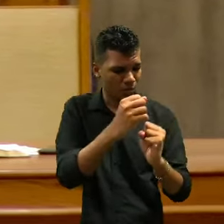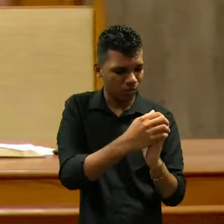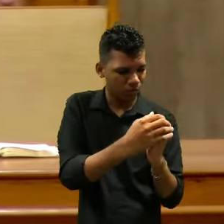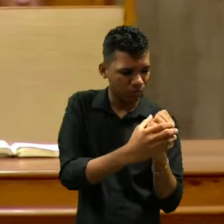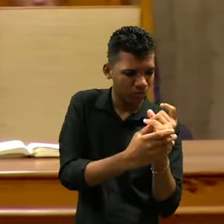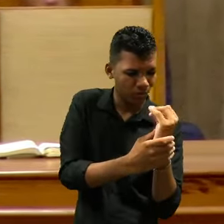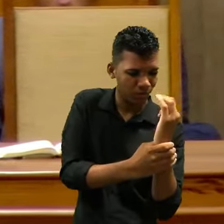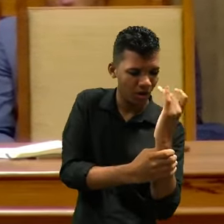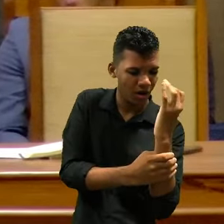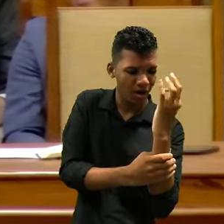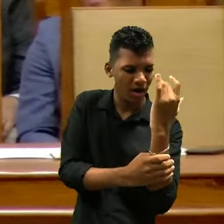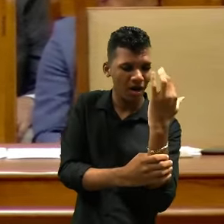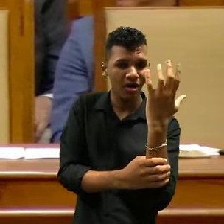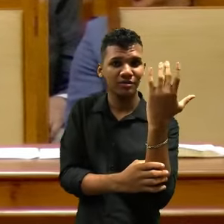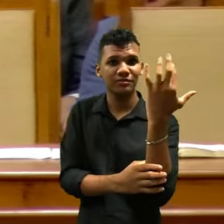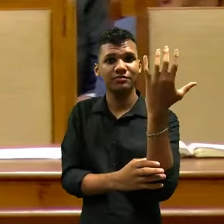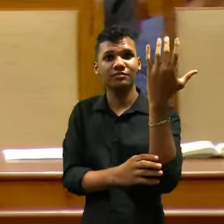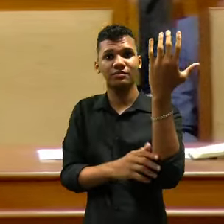novamente